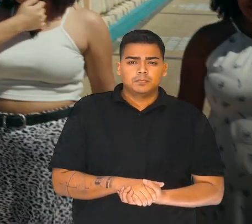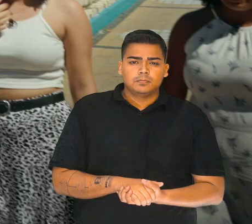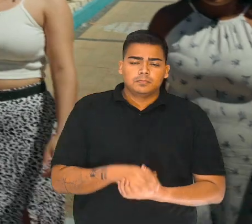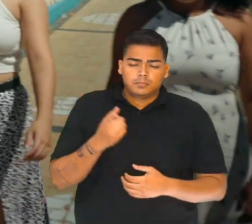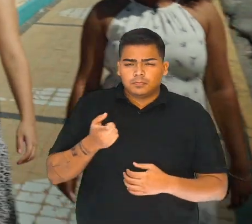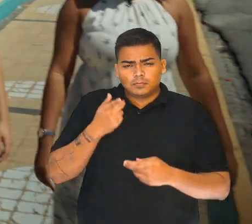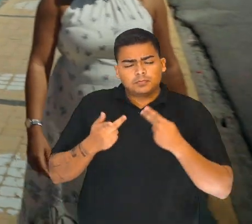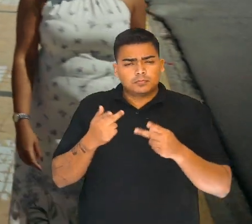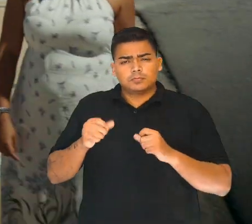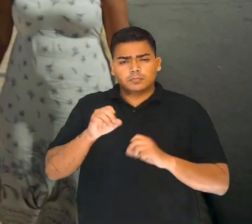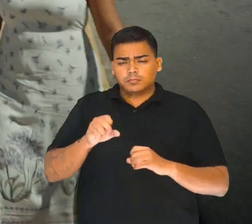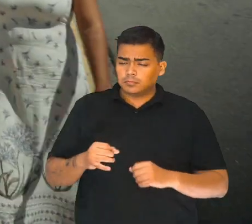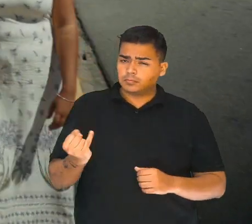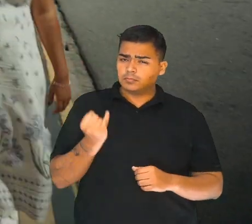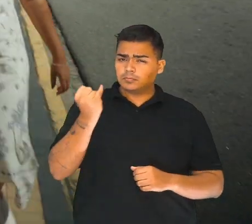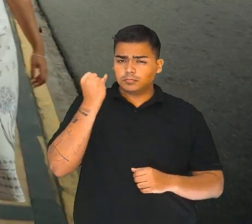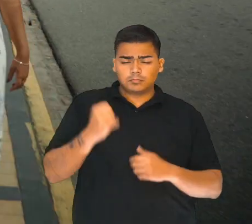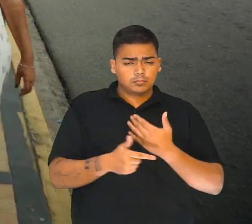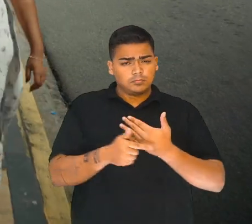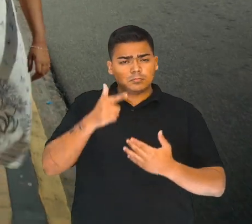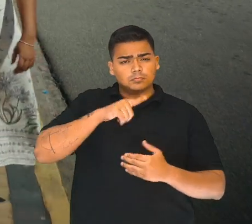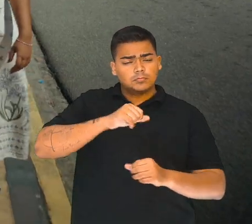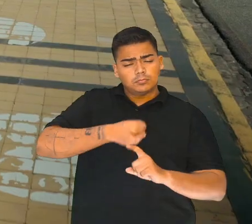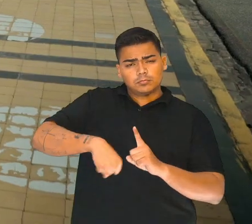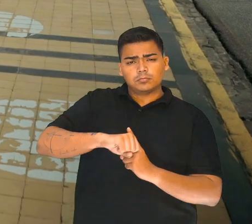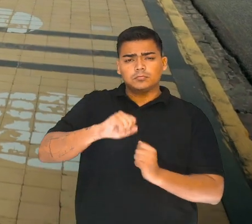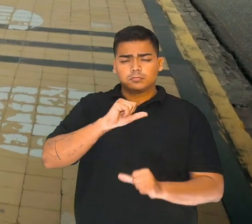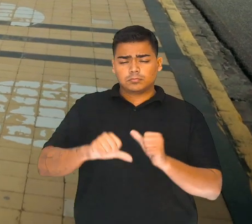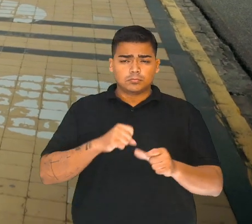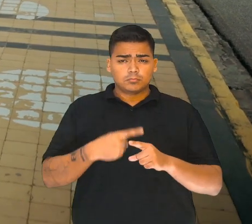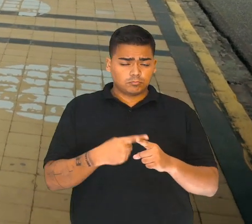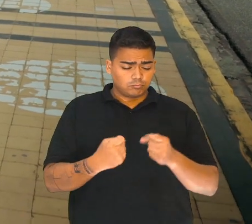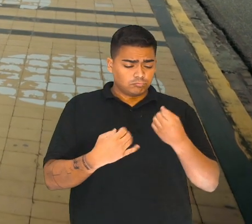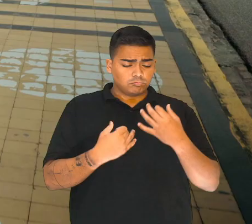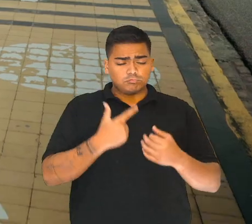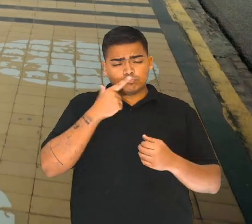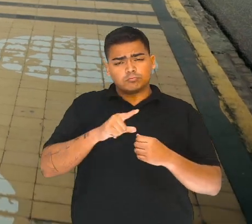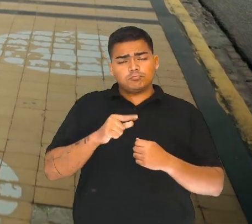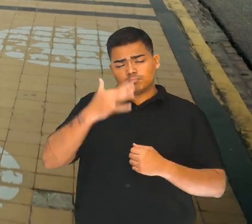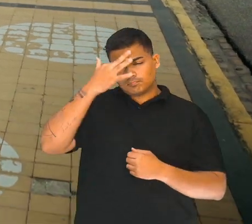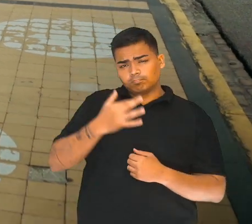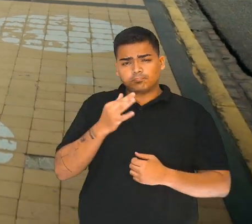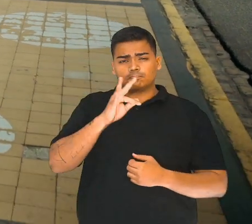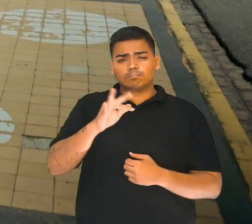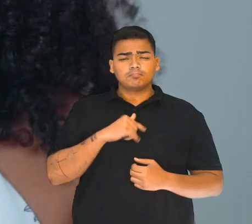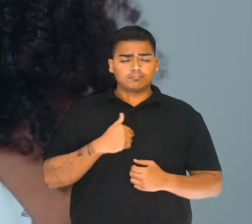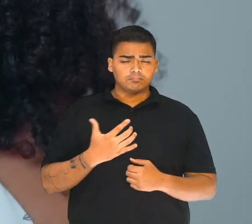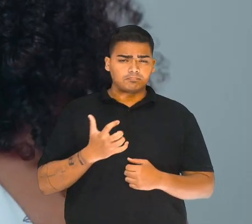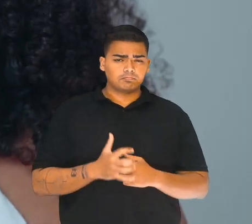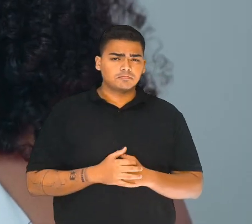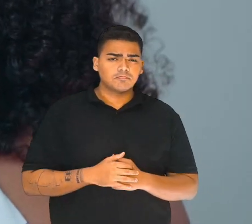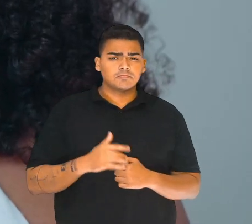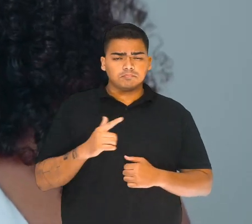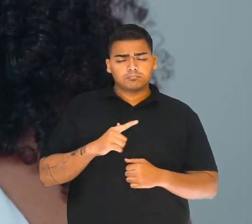Eu sempre falo muito que acredito na educação como ferramenta de transformação social, porque é através da educação que a gente consegue compreender que caminhos que a gente pode trilhar. A gente